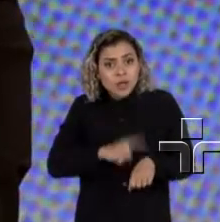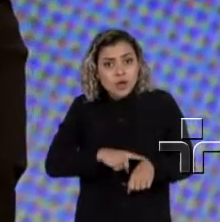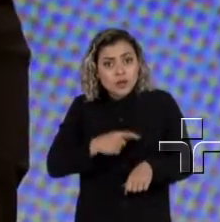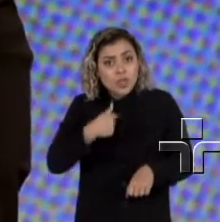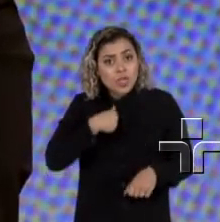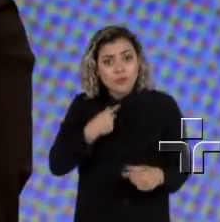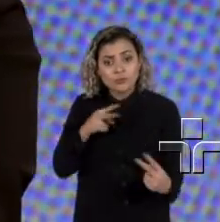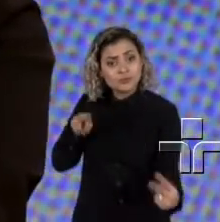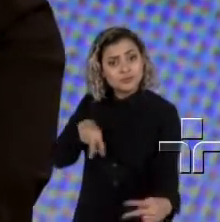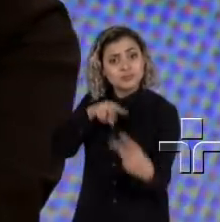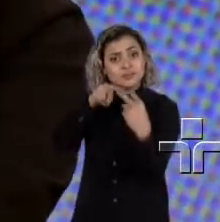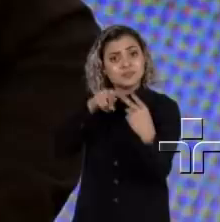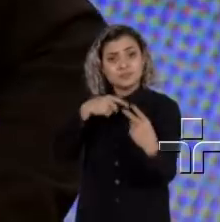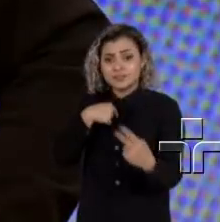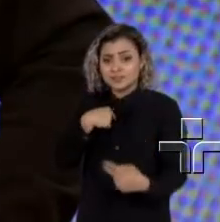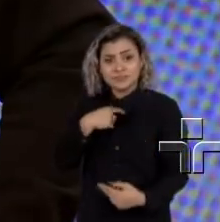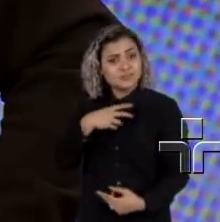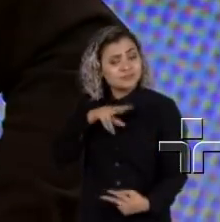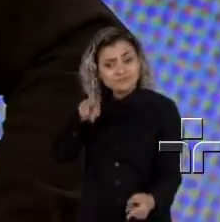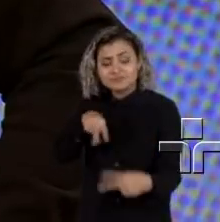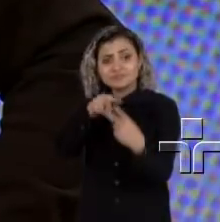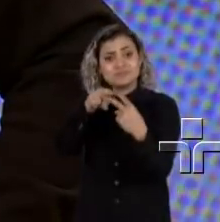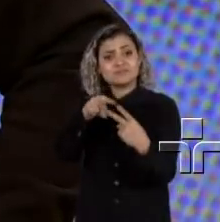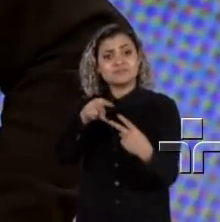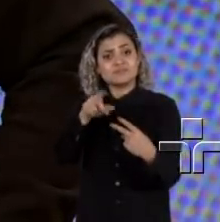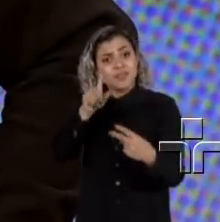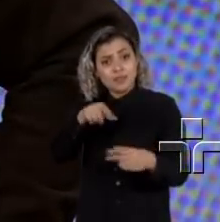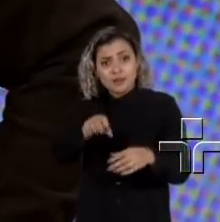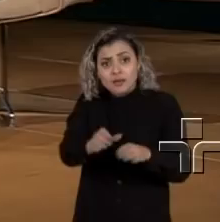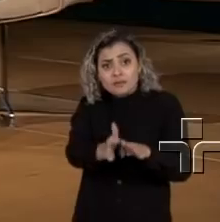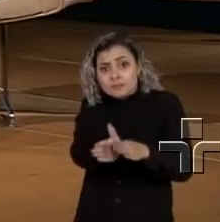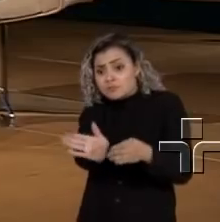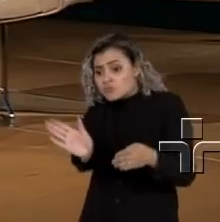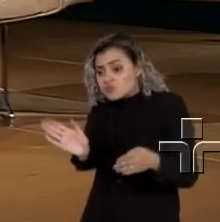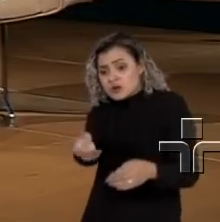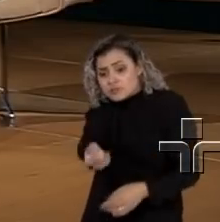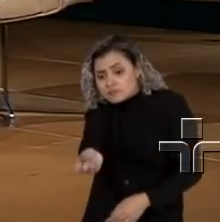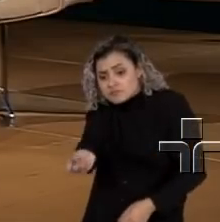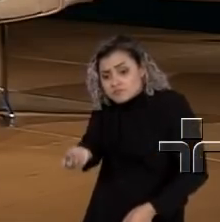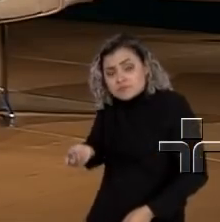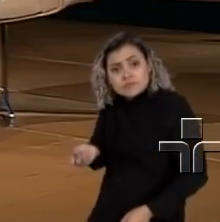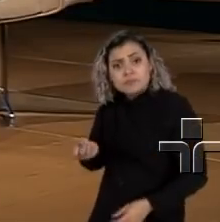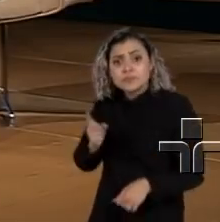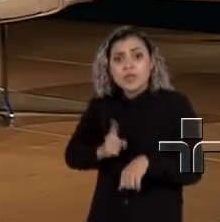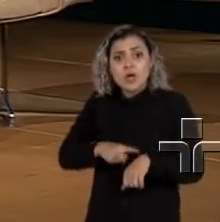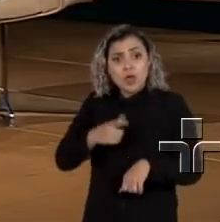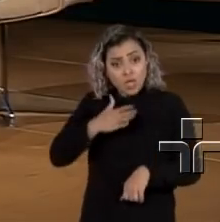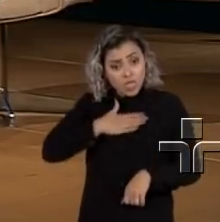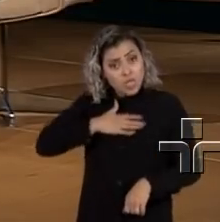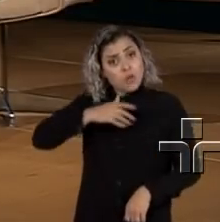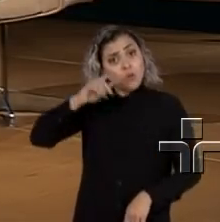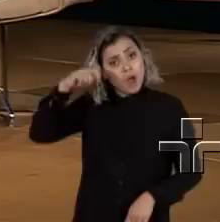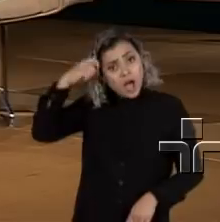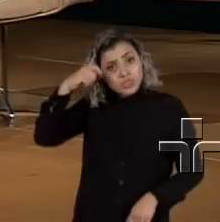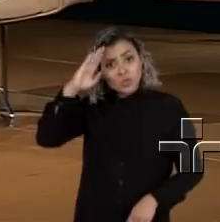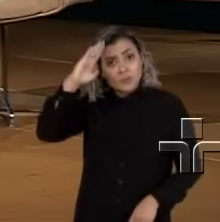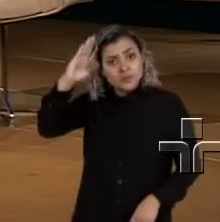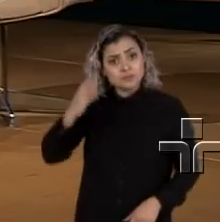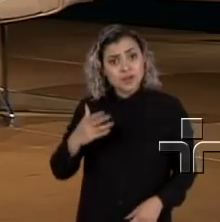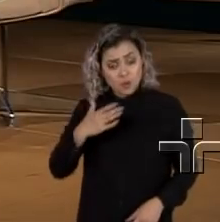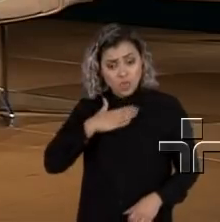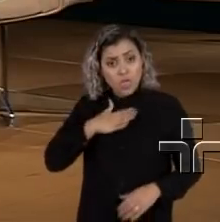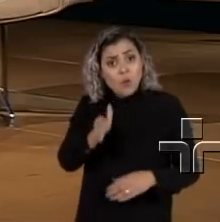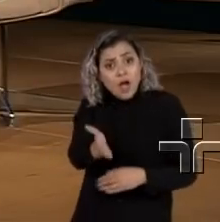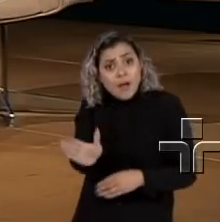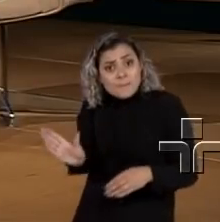eu e ele, era Stepan Essencial e Tarcísio Meira abrindo a porta. Então, naquele momento, eu era o ator principal de